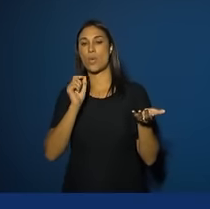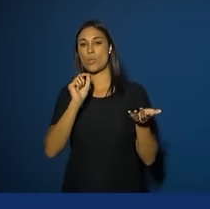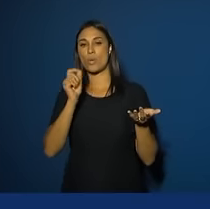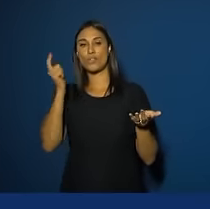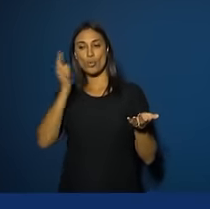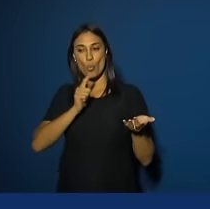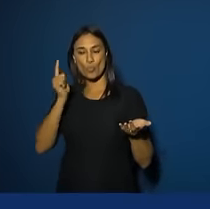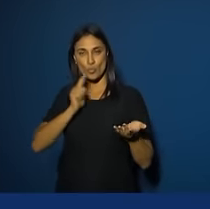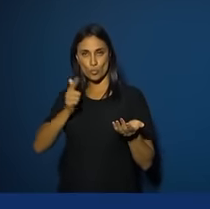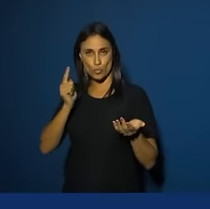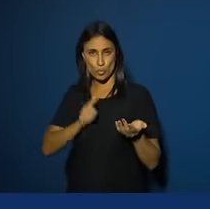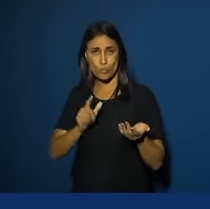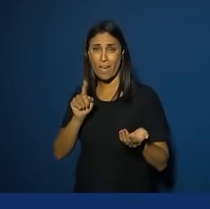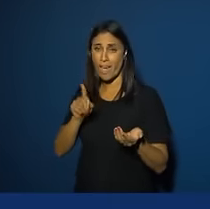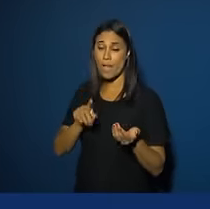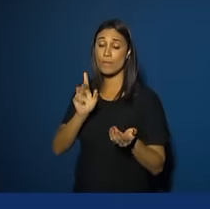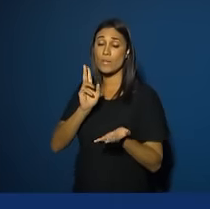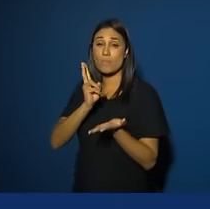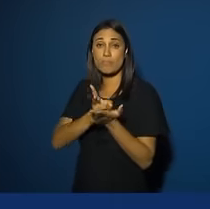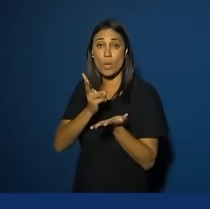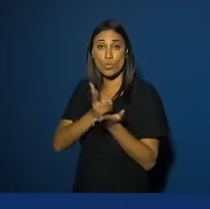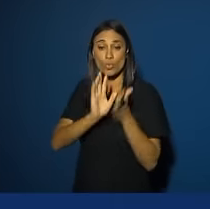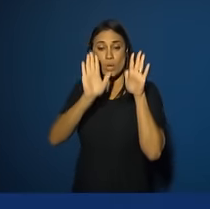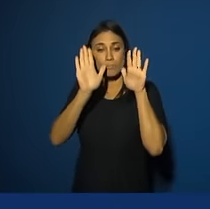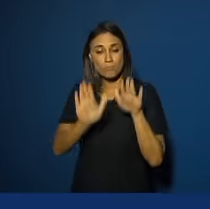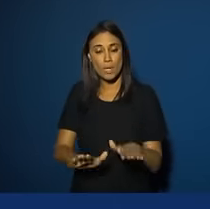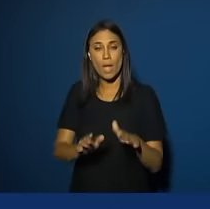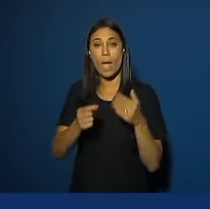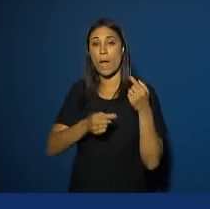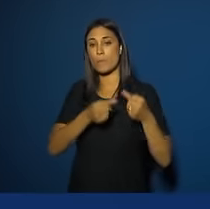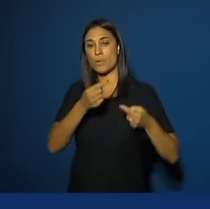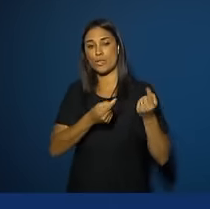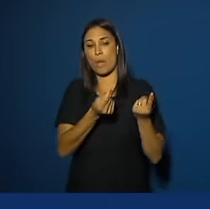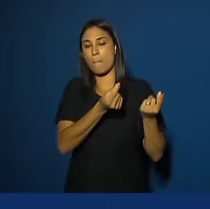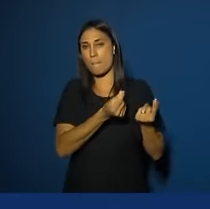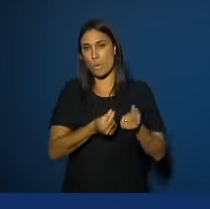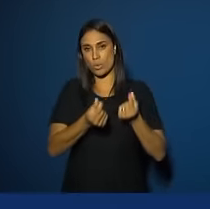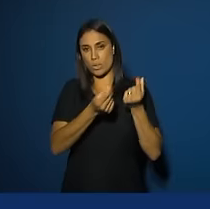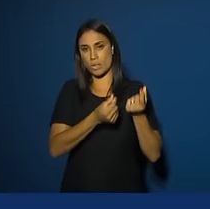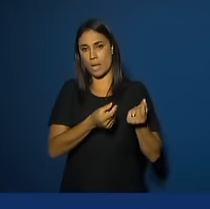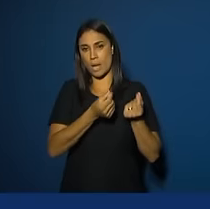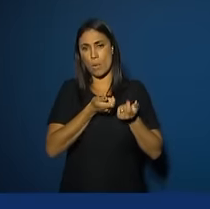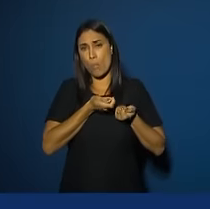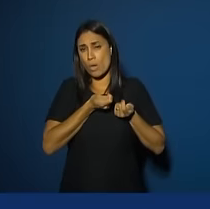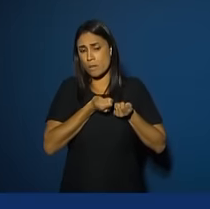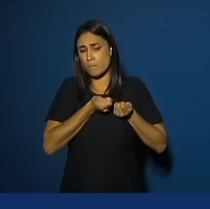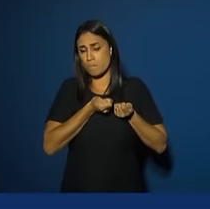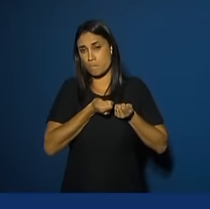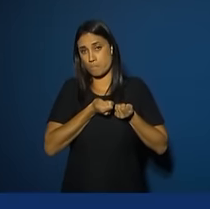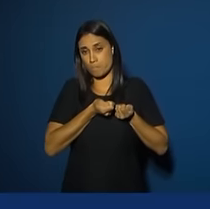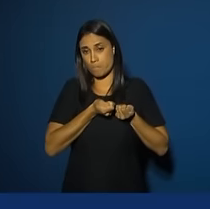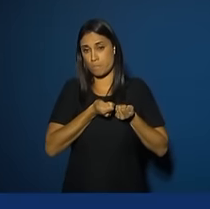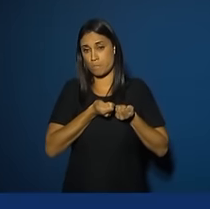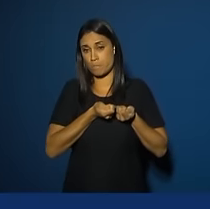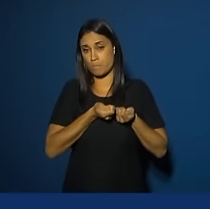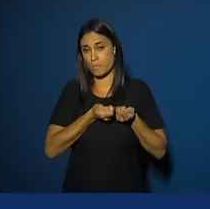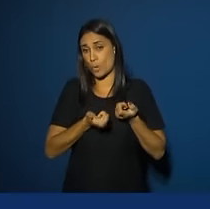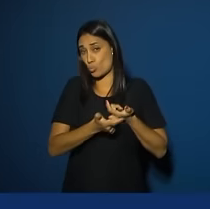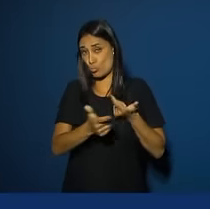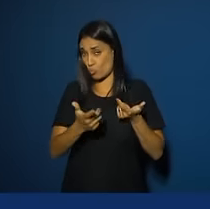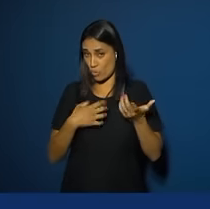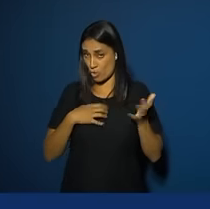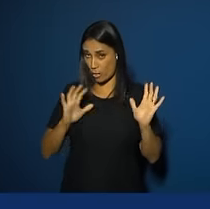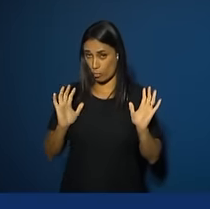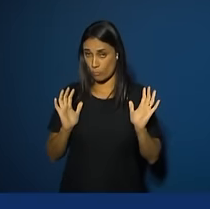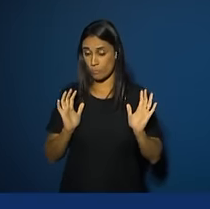repetidos, não é isso? É você manter a política monetária um pouco apertada. Não tem